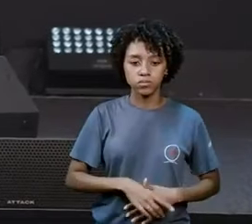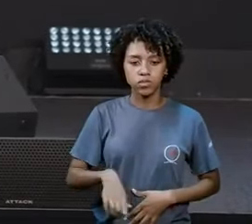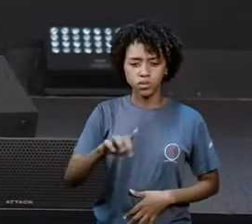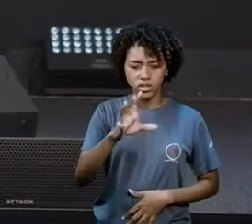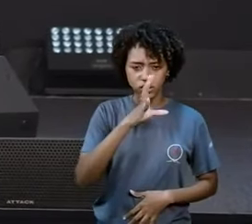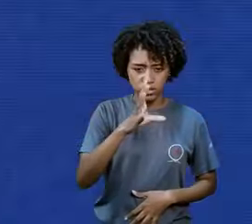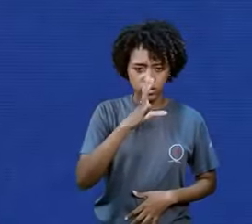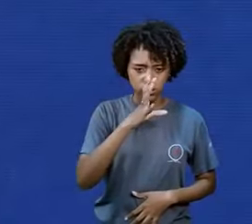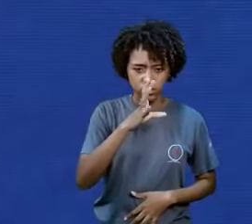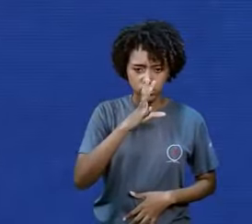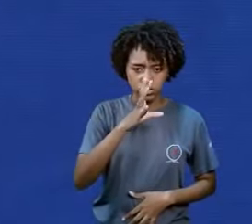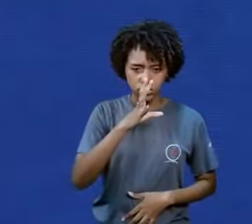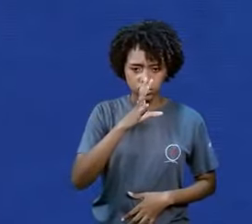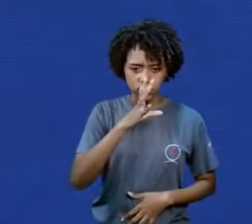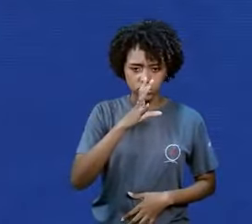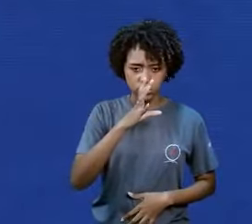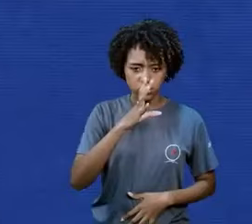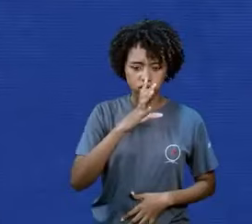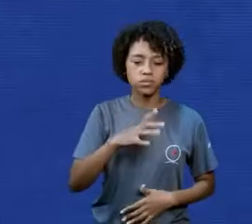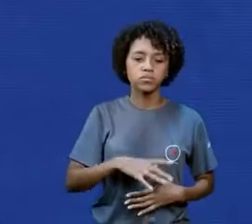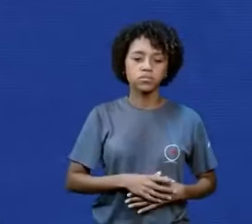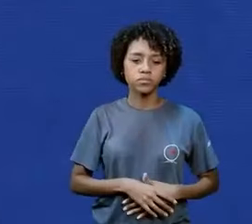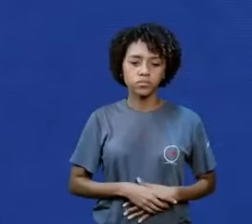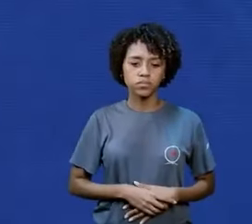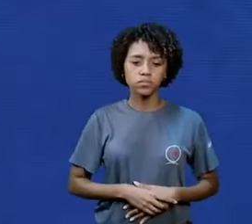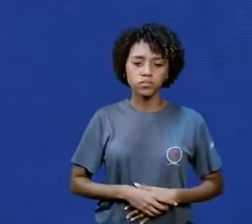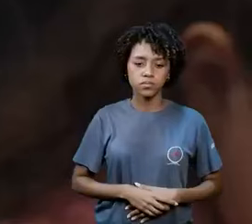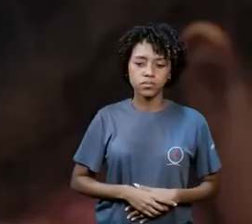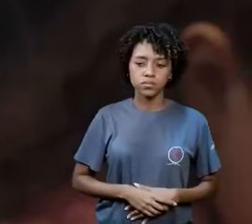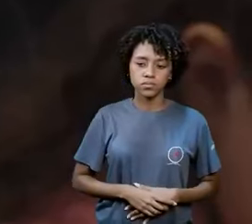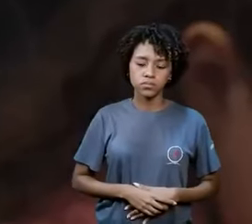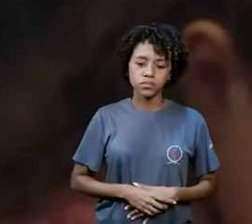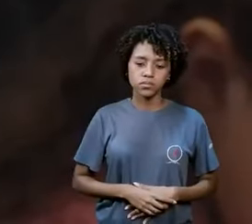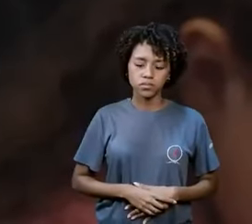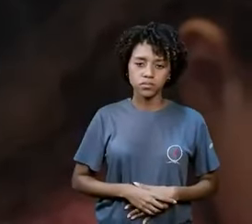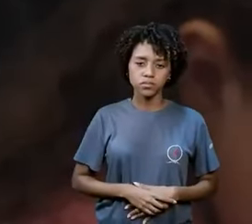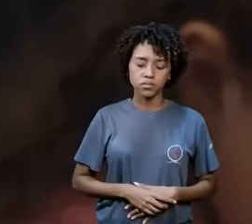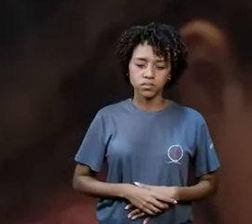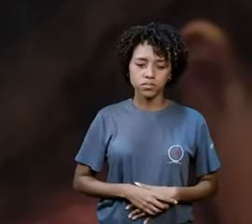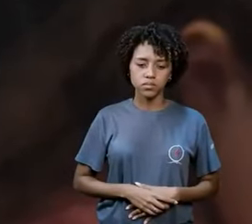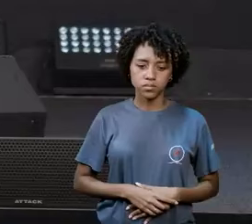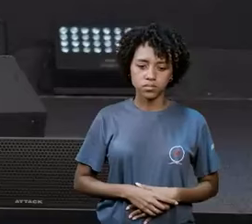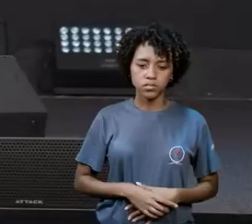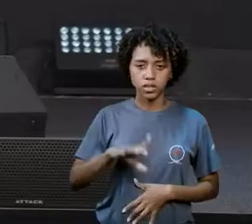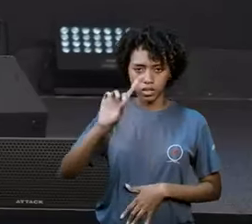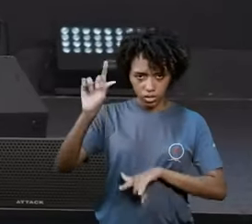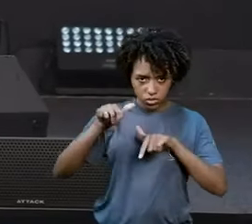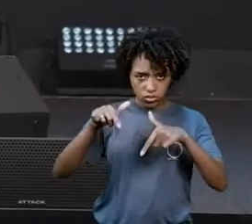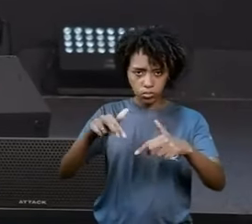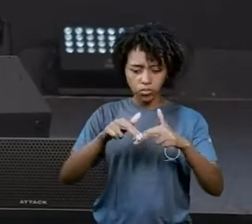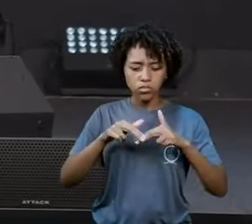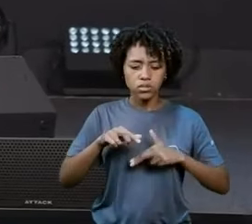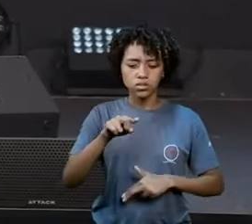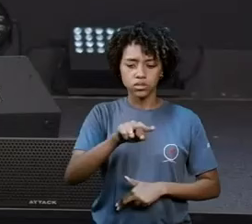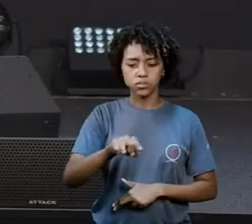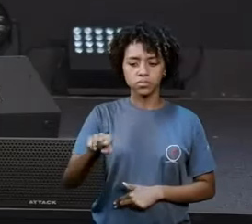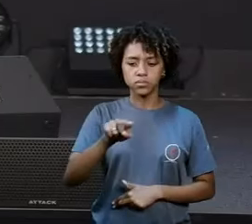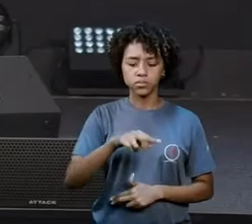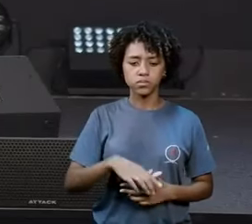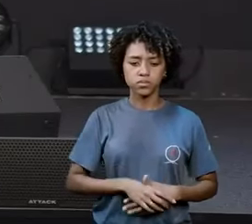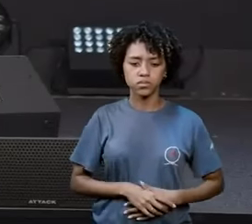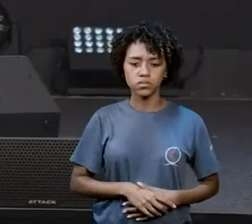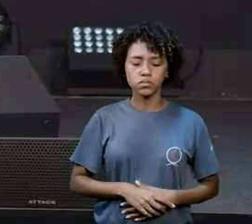assistindo Deus diante de Deus tá agindo pela sua causa aleluia ele age o tempo inteiro